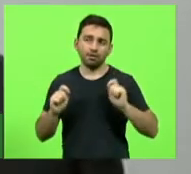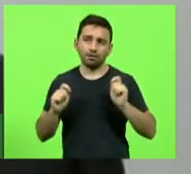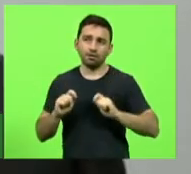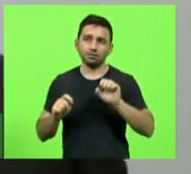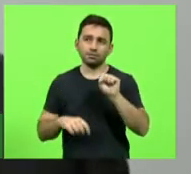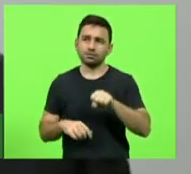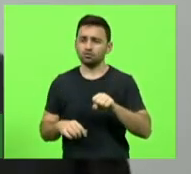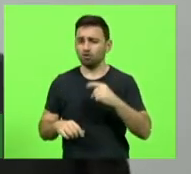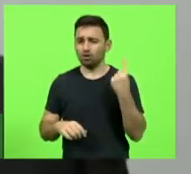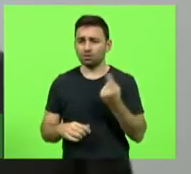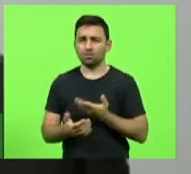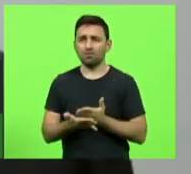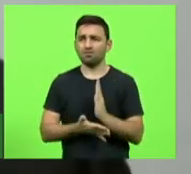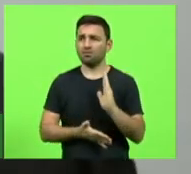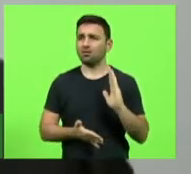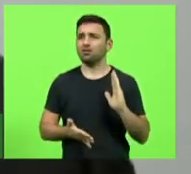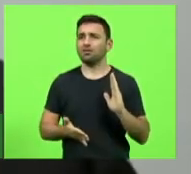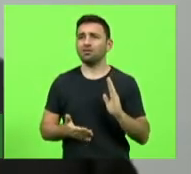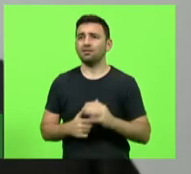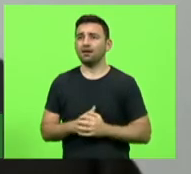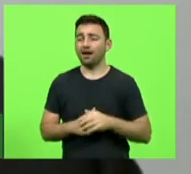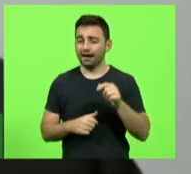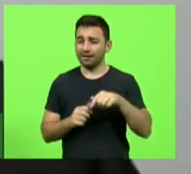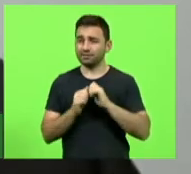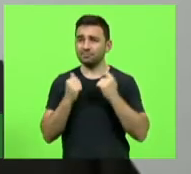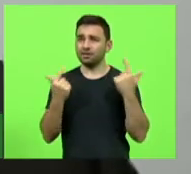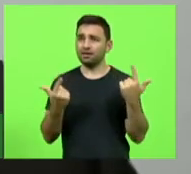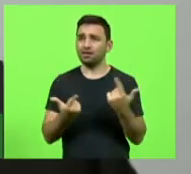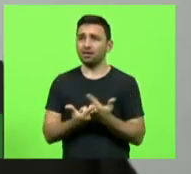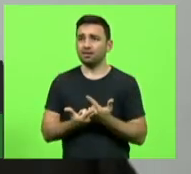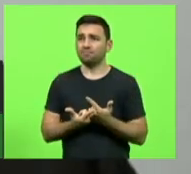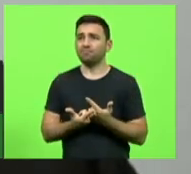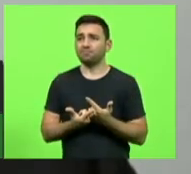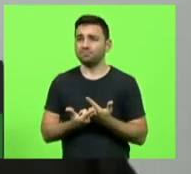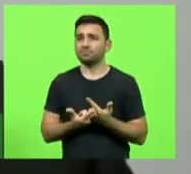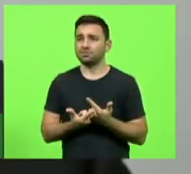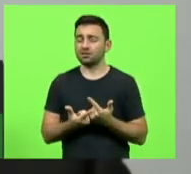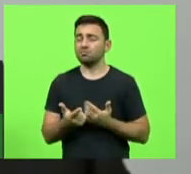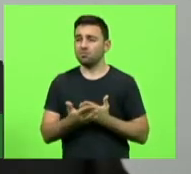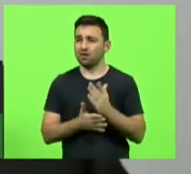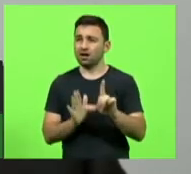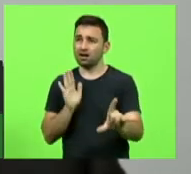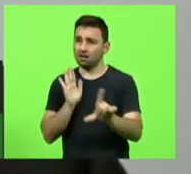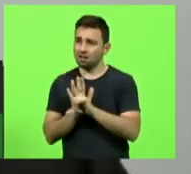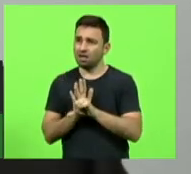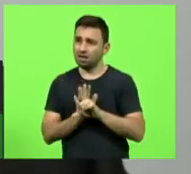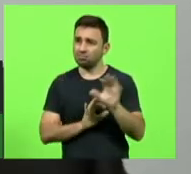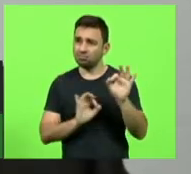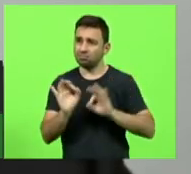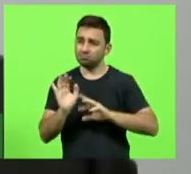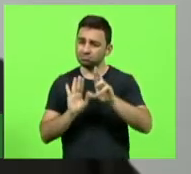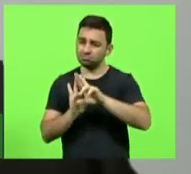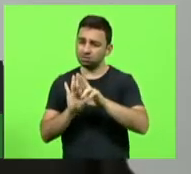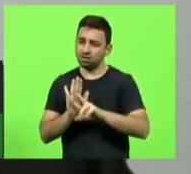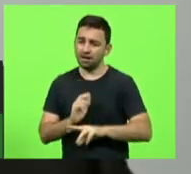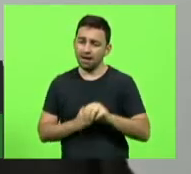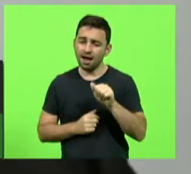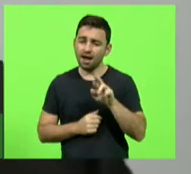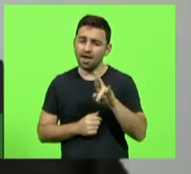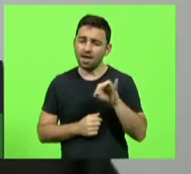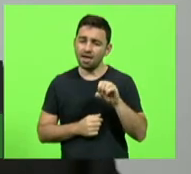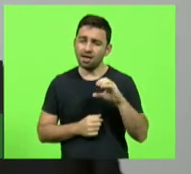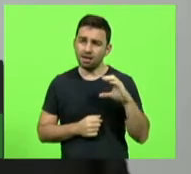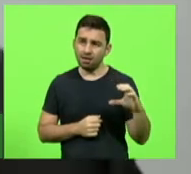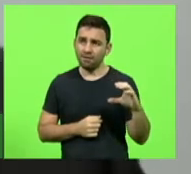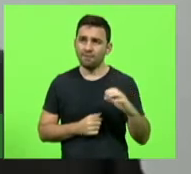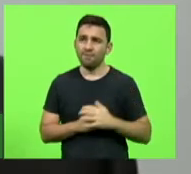aprovou. A Casa aprovou a lei que regulamenta a Aresc, que é a agência reguladora. Então,